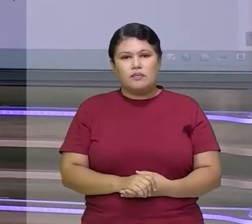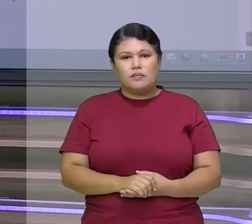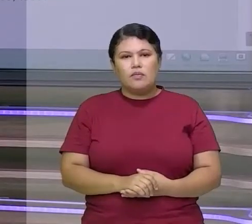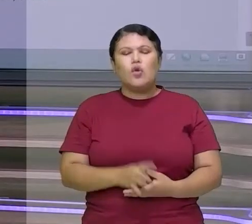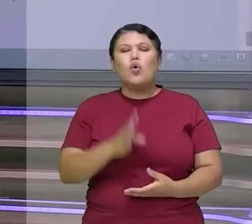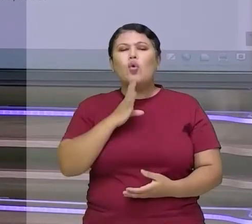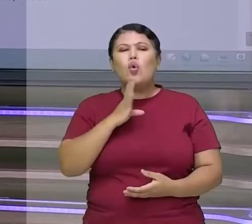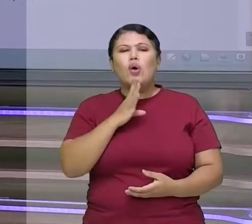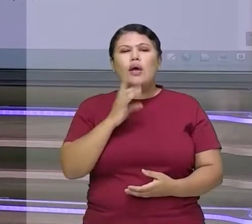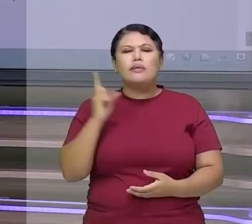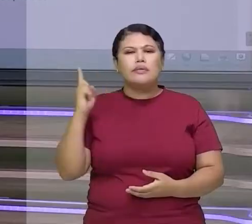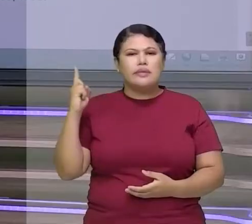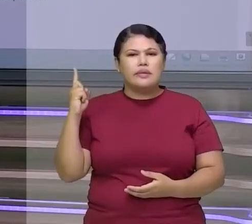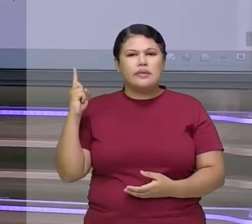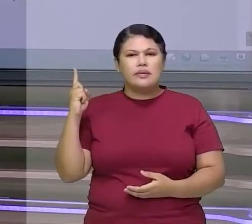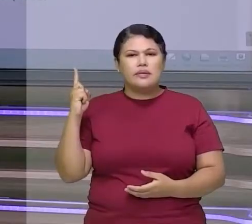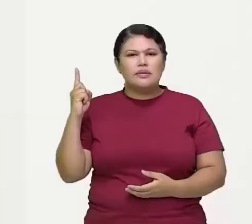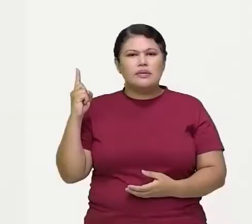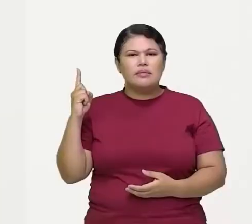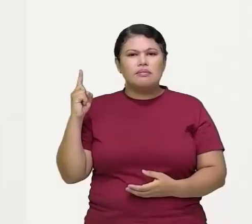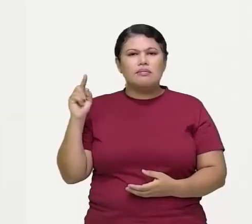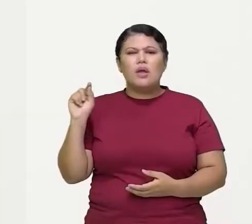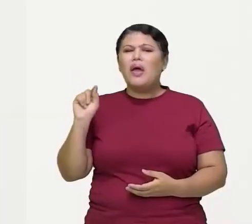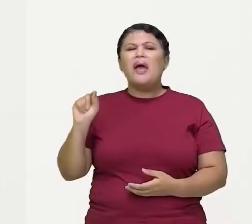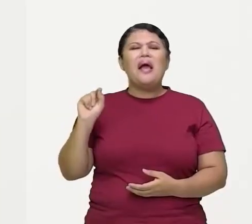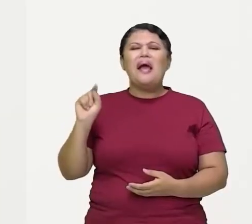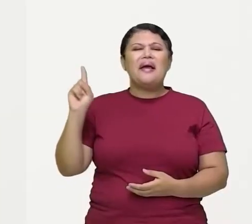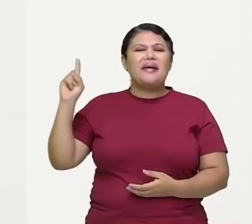Vocês conhecem aqui? Esse é o